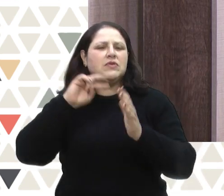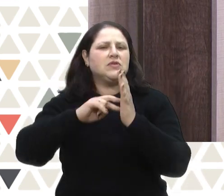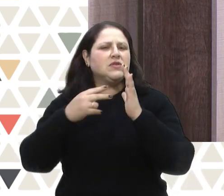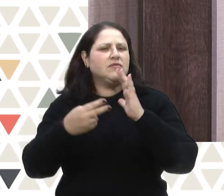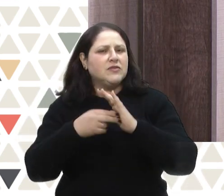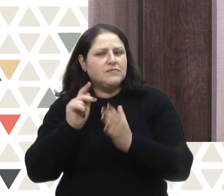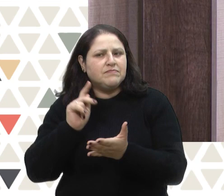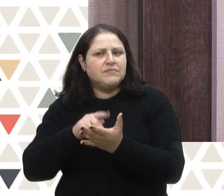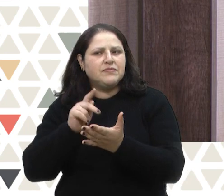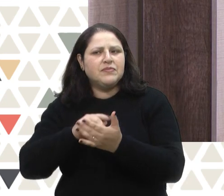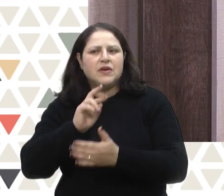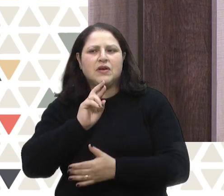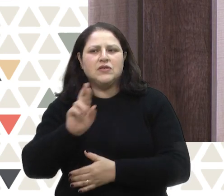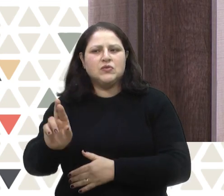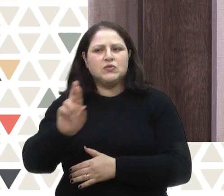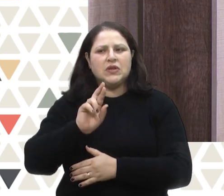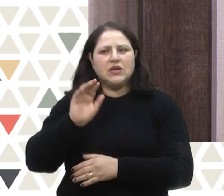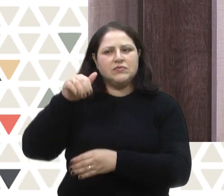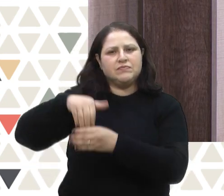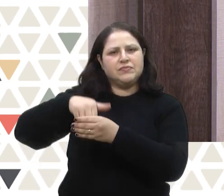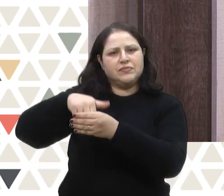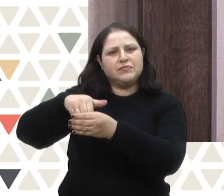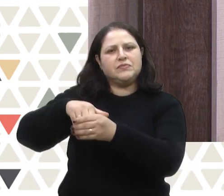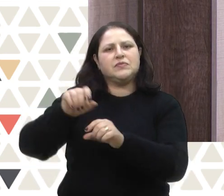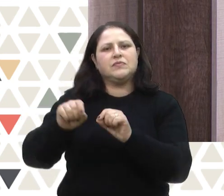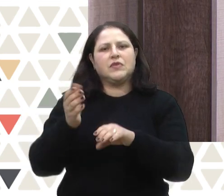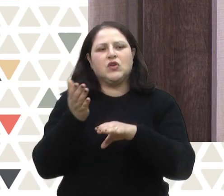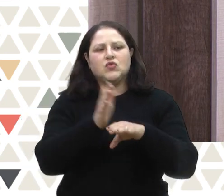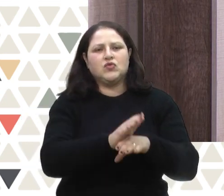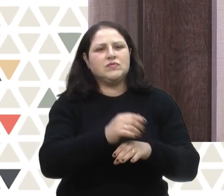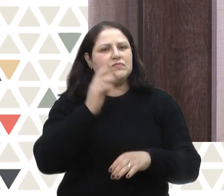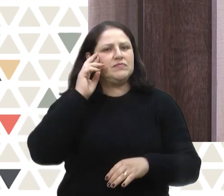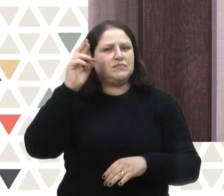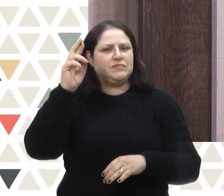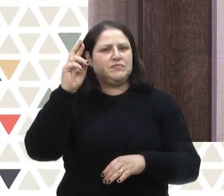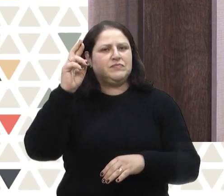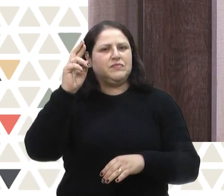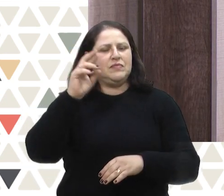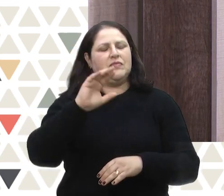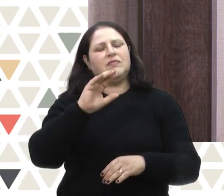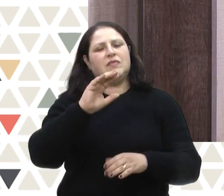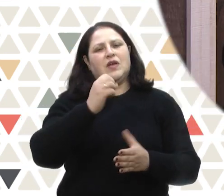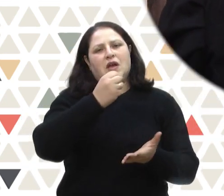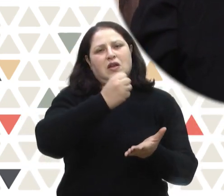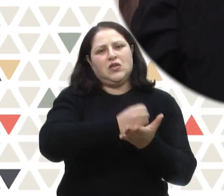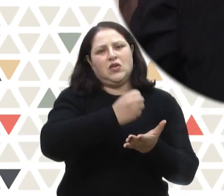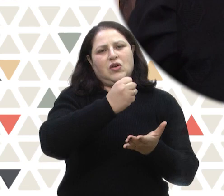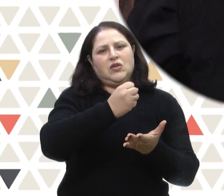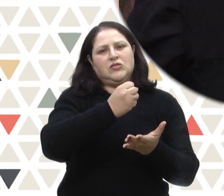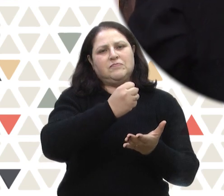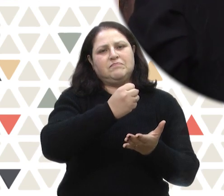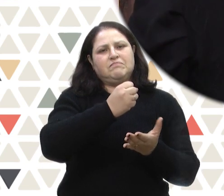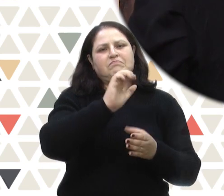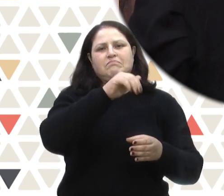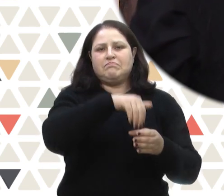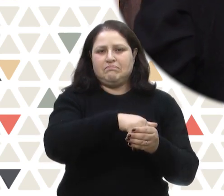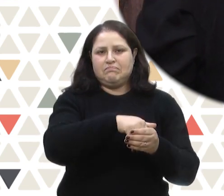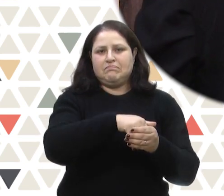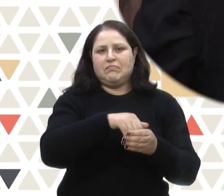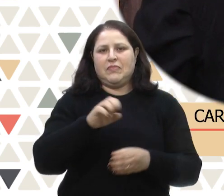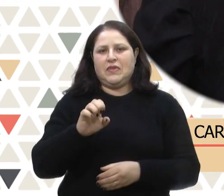eleições? Quem ajuda a entender é o chefe do cartório da Zona Eleitoral de Caxias do Sul, Edson Borowski.